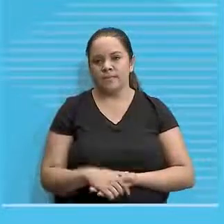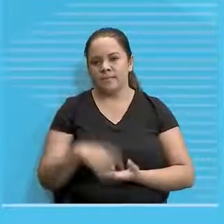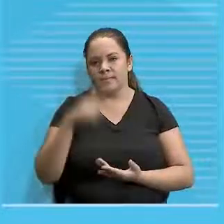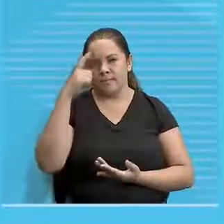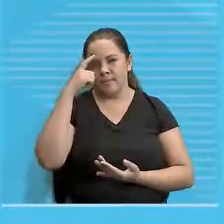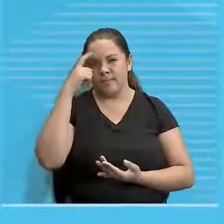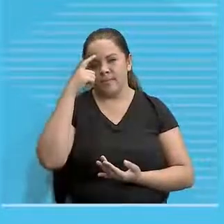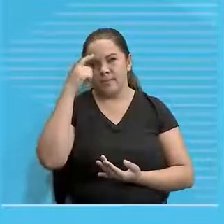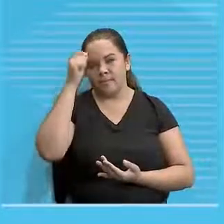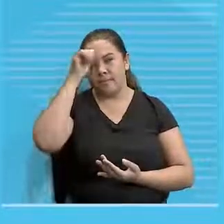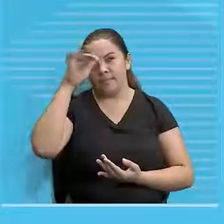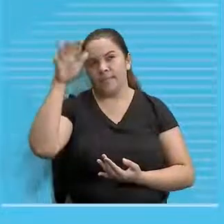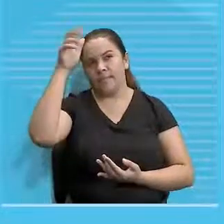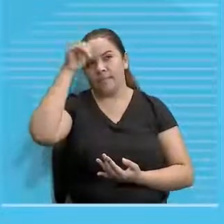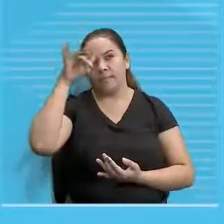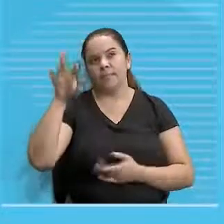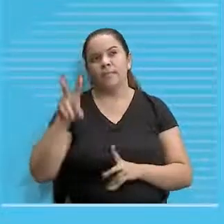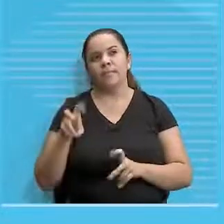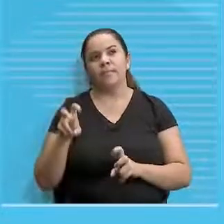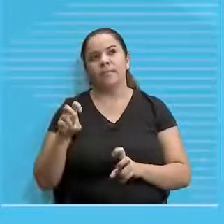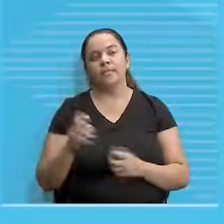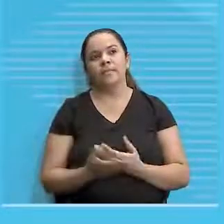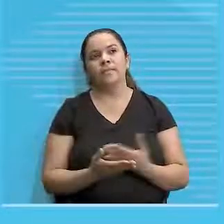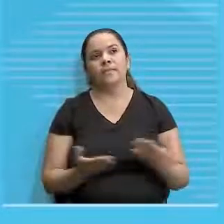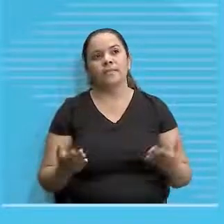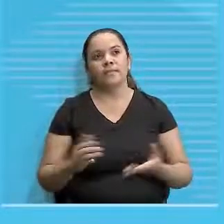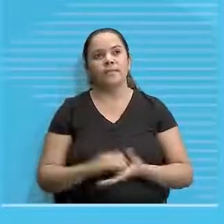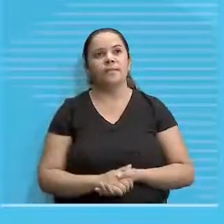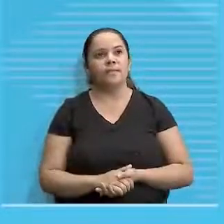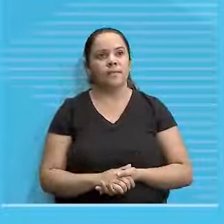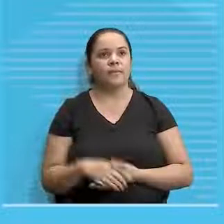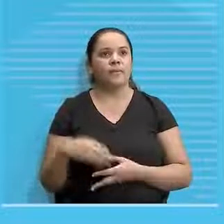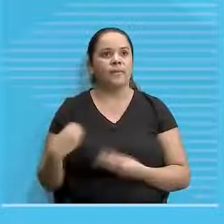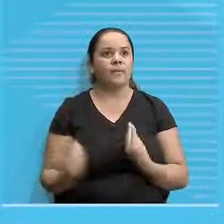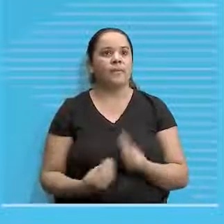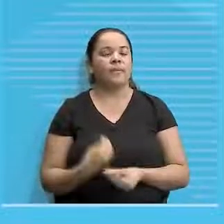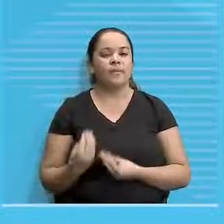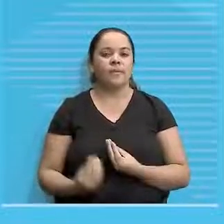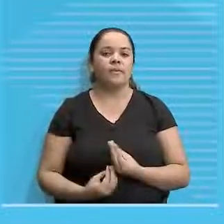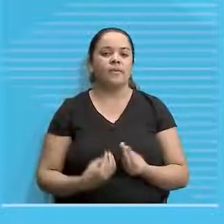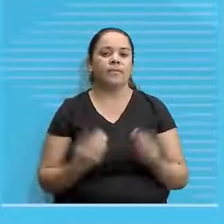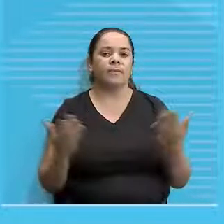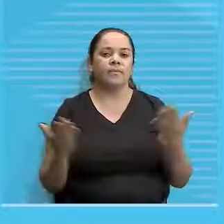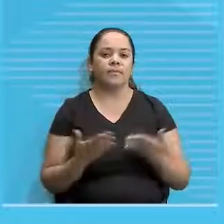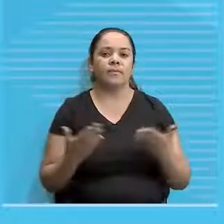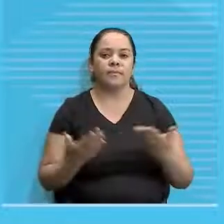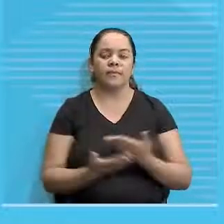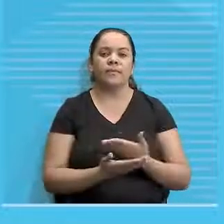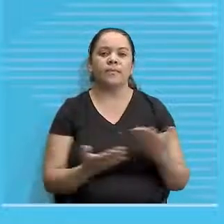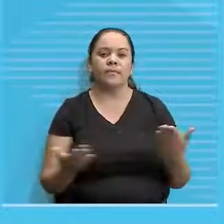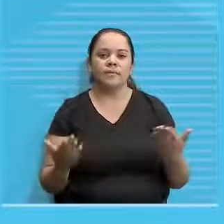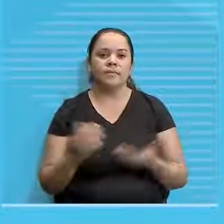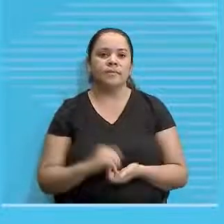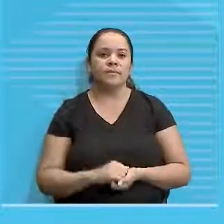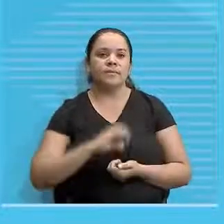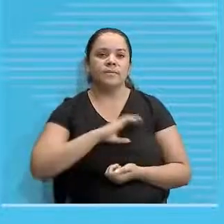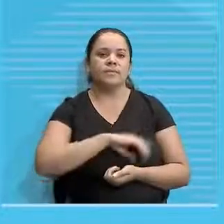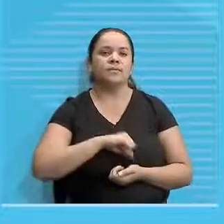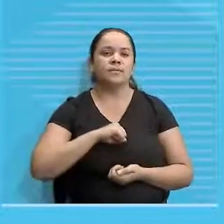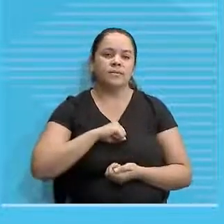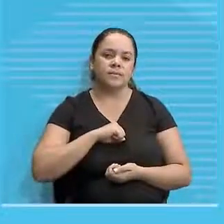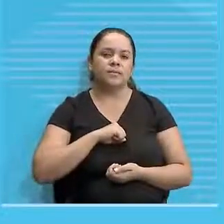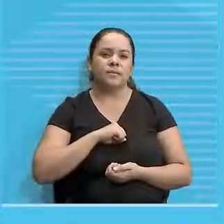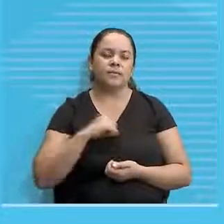quem você é, né? Como é você hoje, como você gostaria de ser no